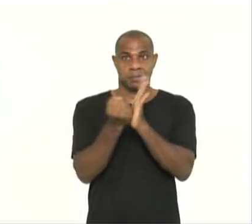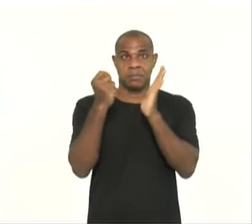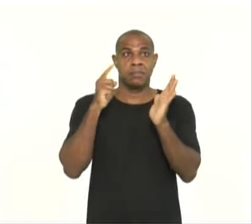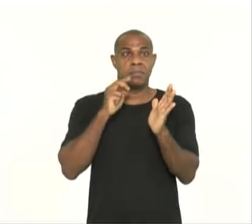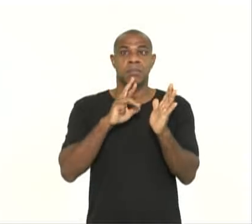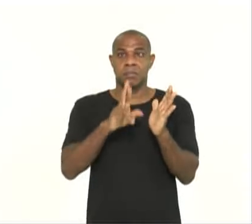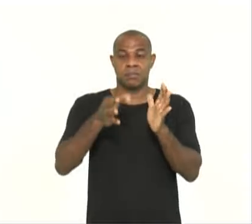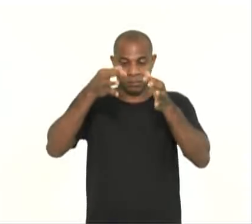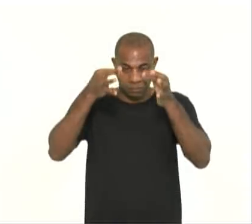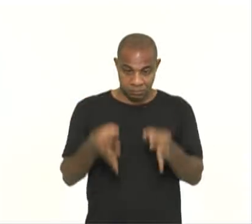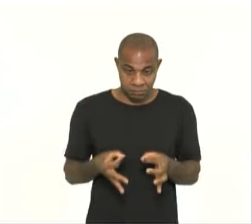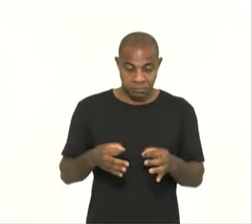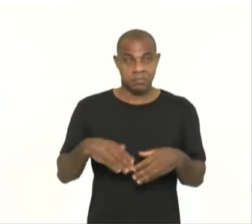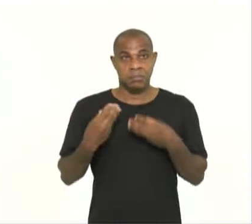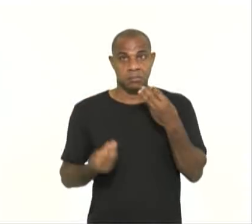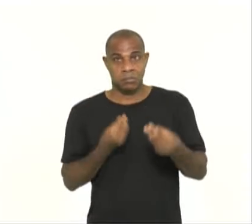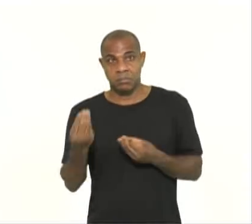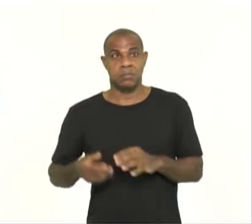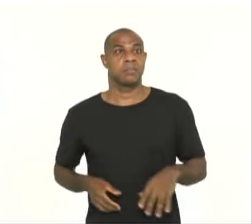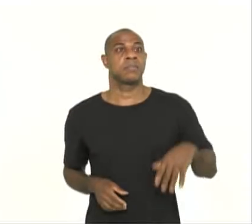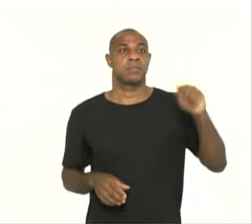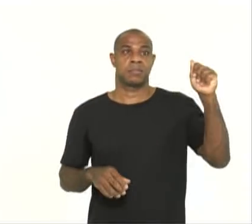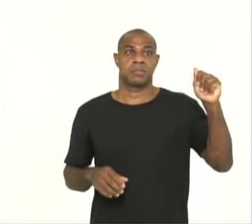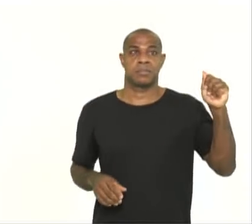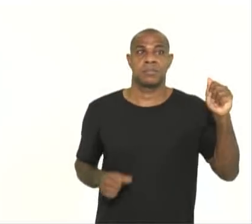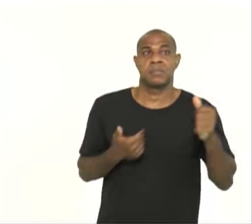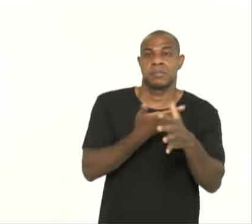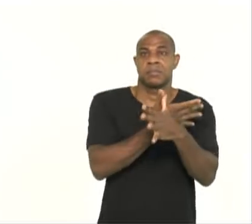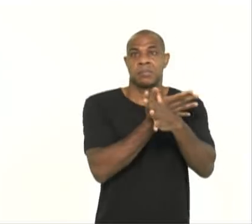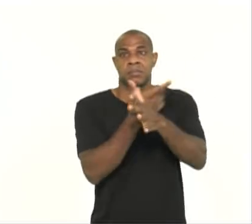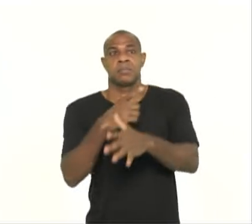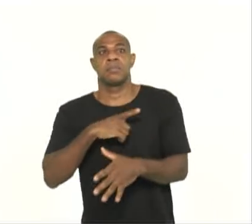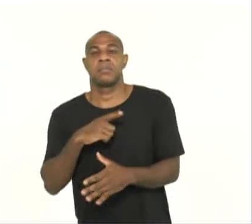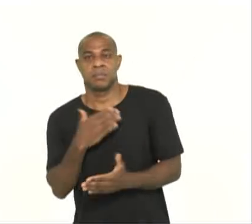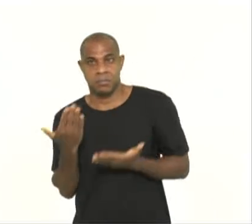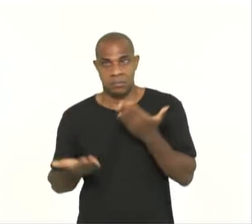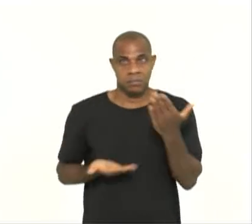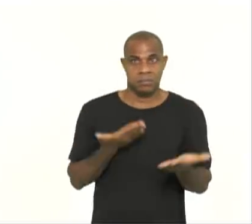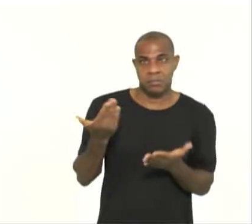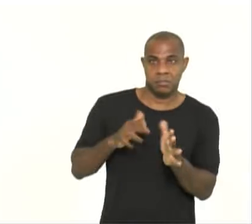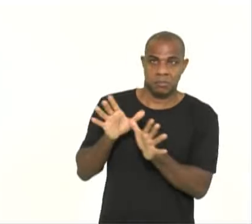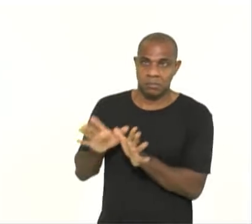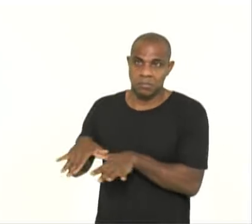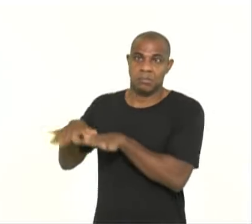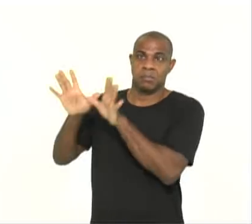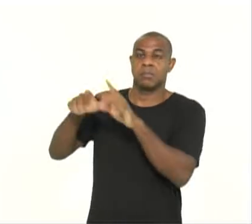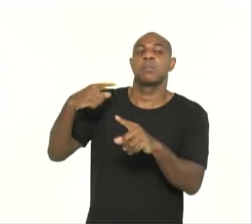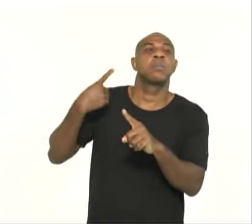estão corretas. Número 1. As aves possuem habilidade para voo em